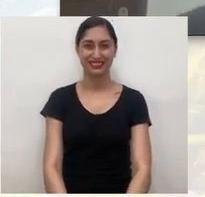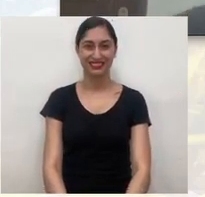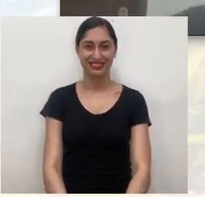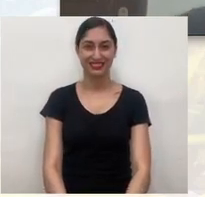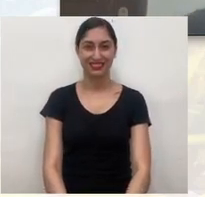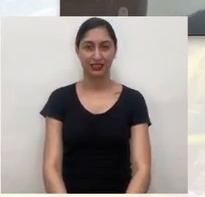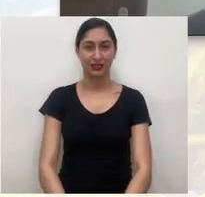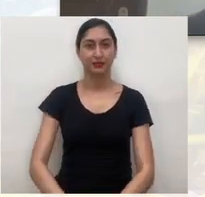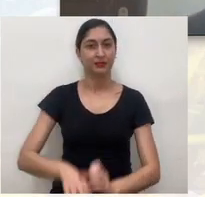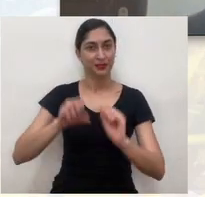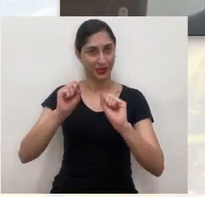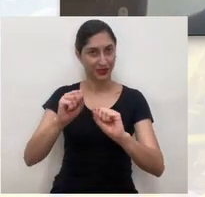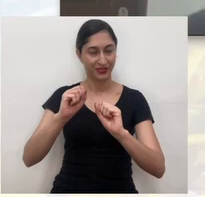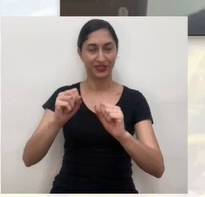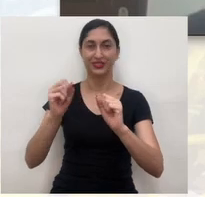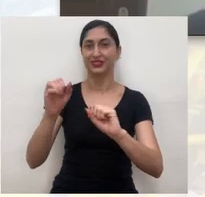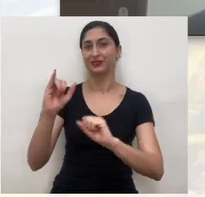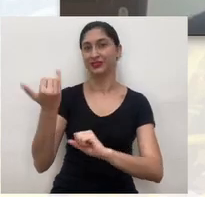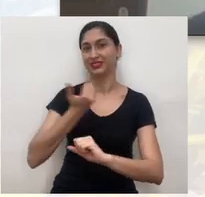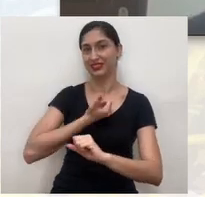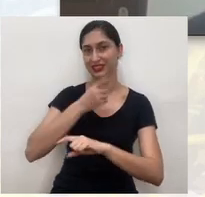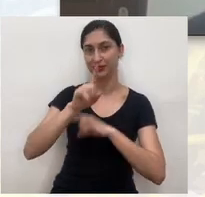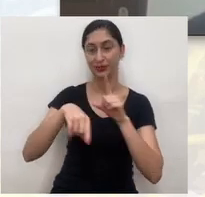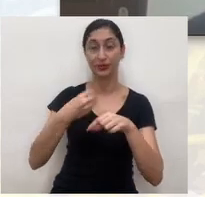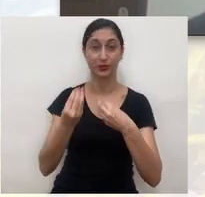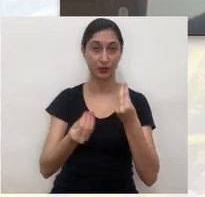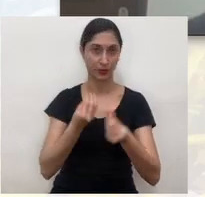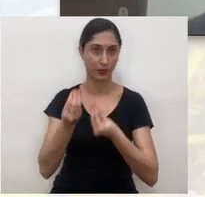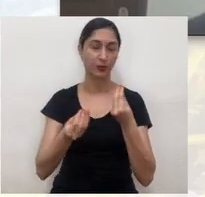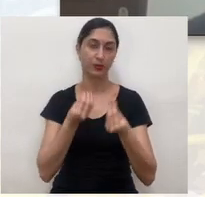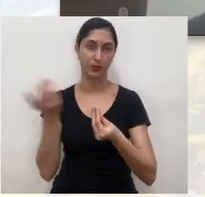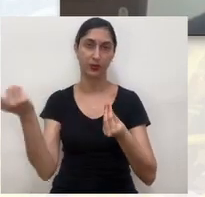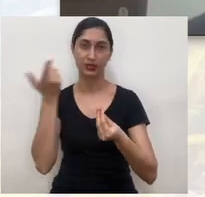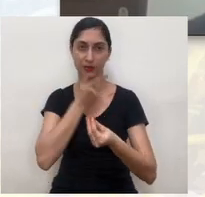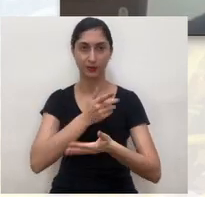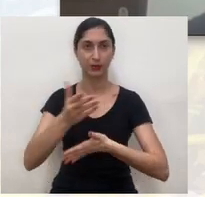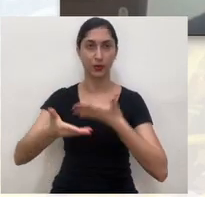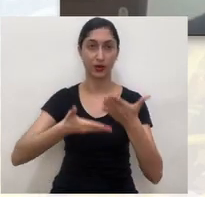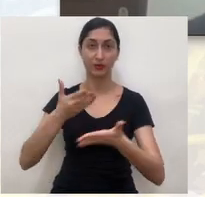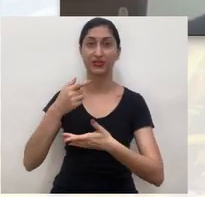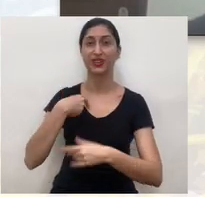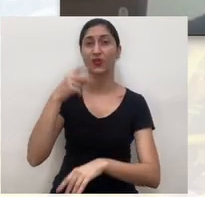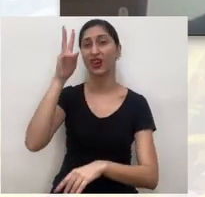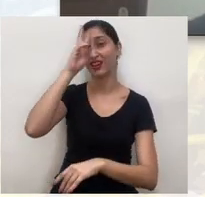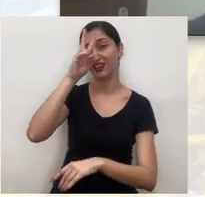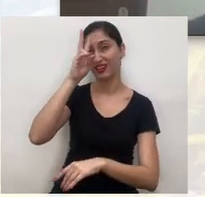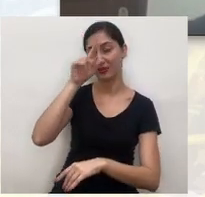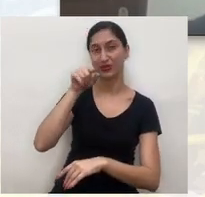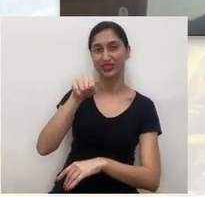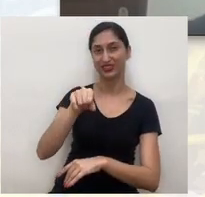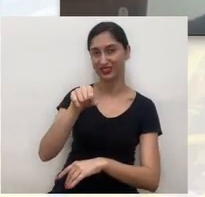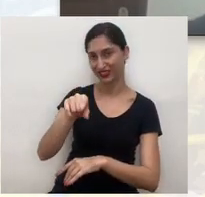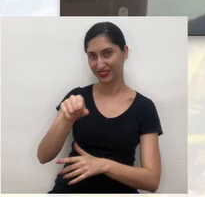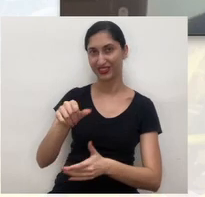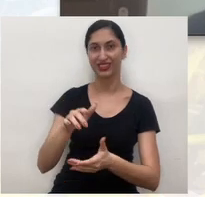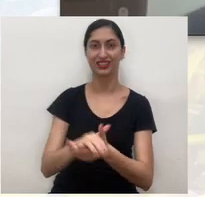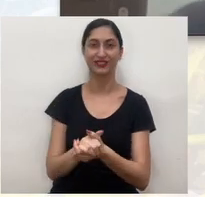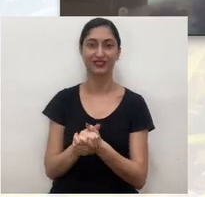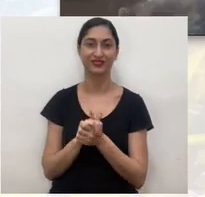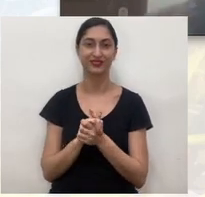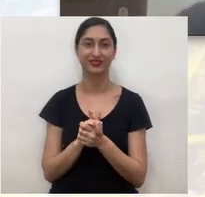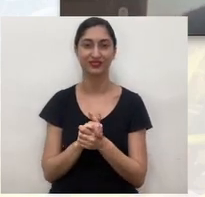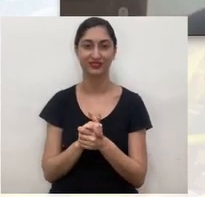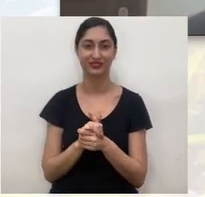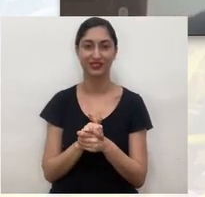encontradas. E eu lembro muito dessa história do cactus, eu ia inclusive mencioná-la e eu queria só assim,